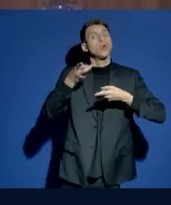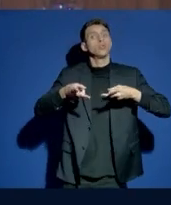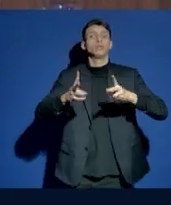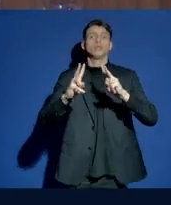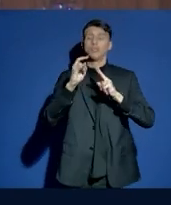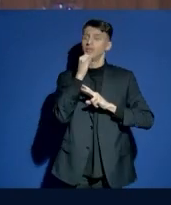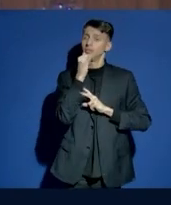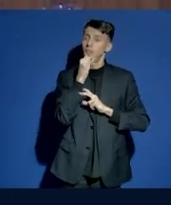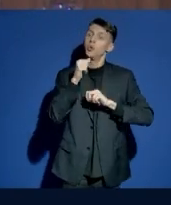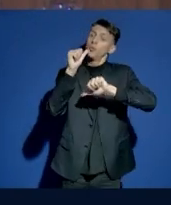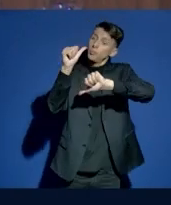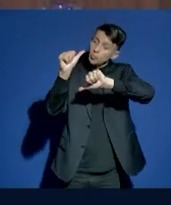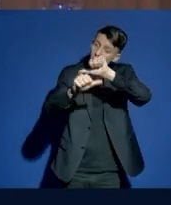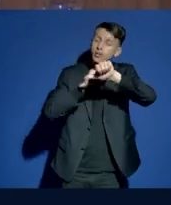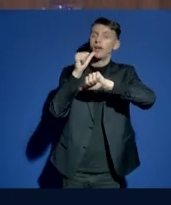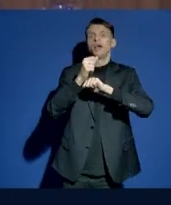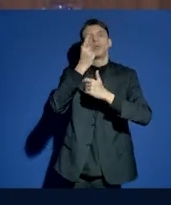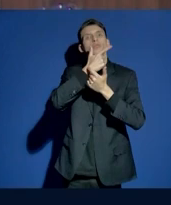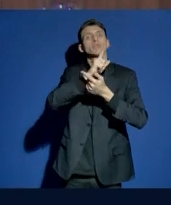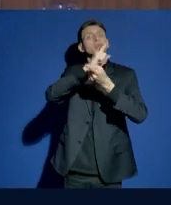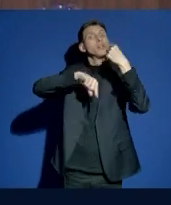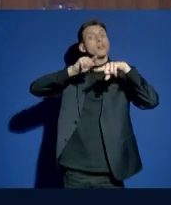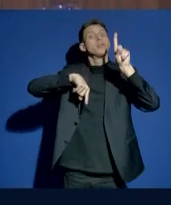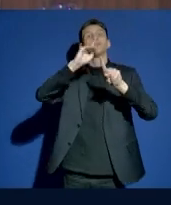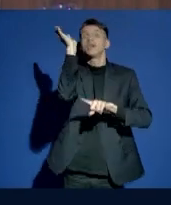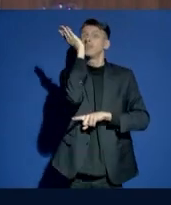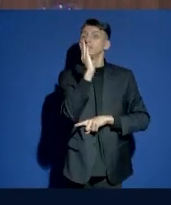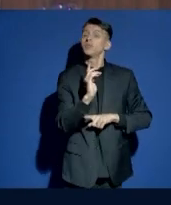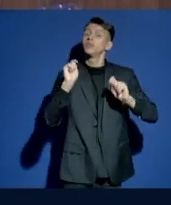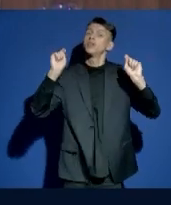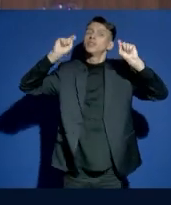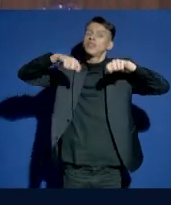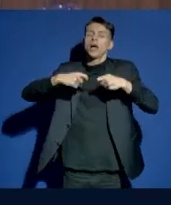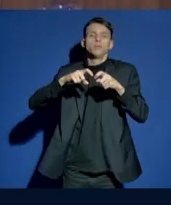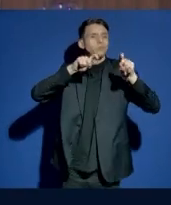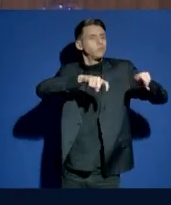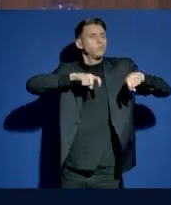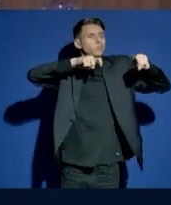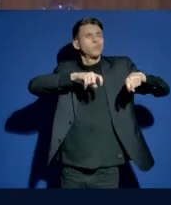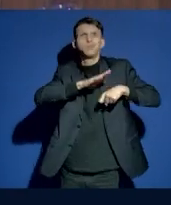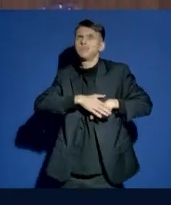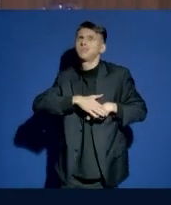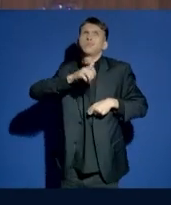as amarras e a gente possa... O Brasil é o único país que pode produzir mais e, ao mesmo tempo,